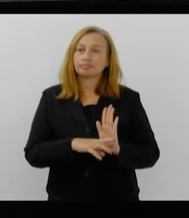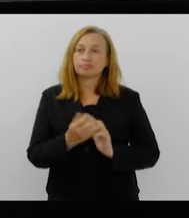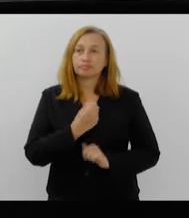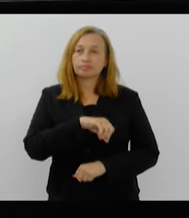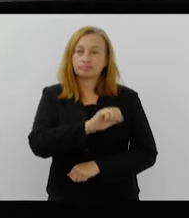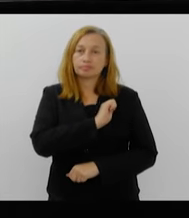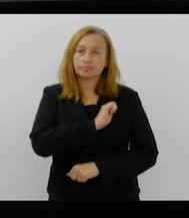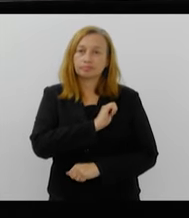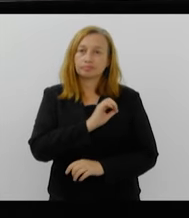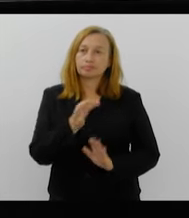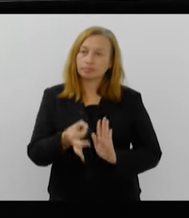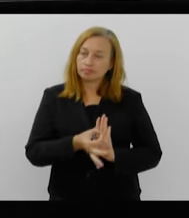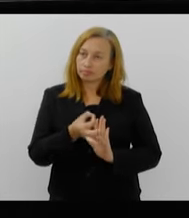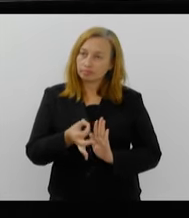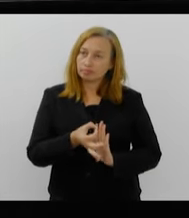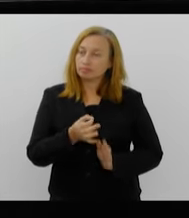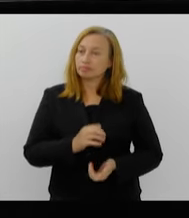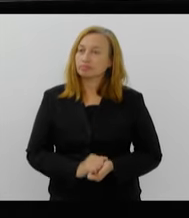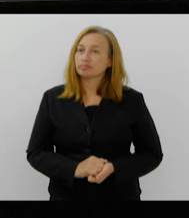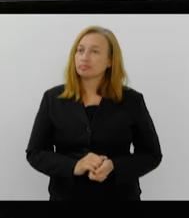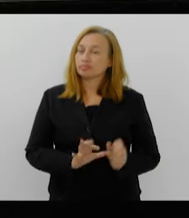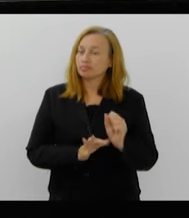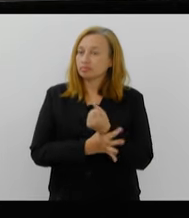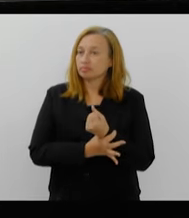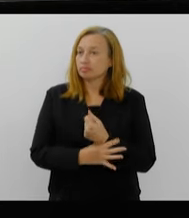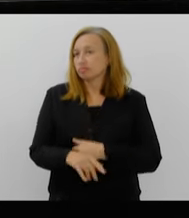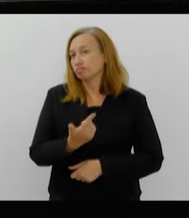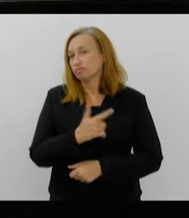argumento que não garante